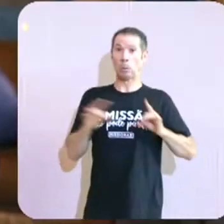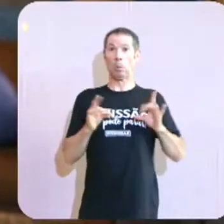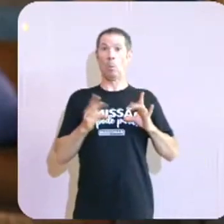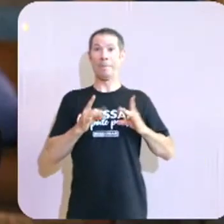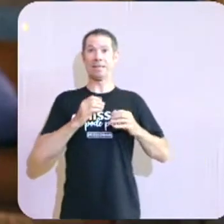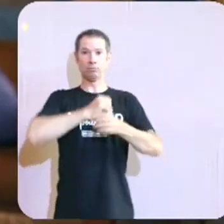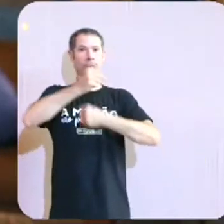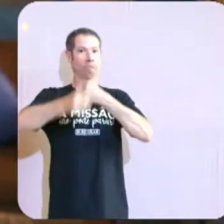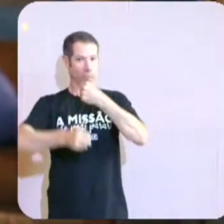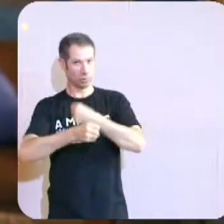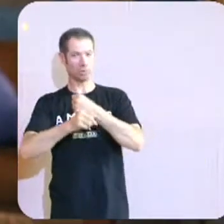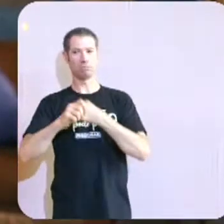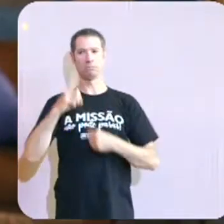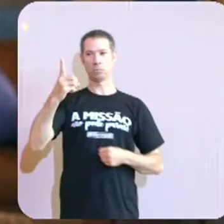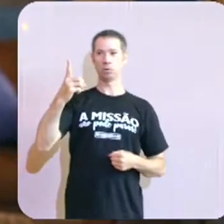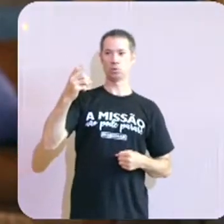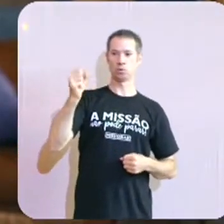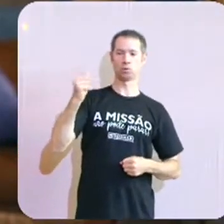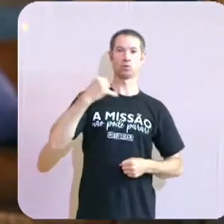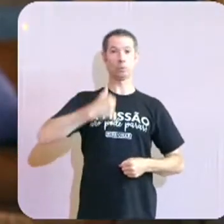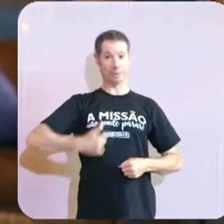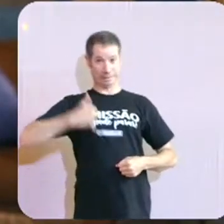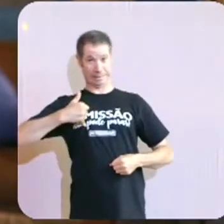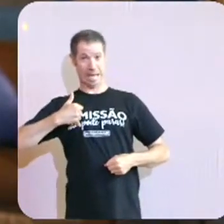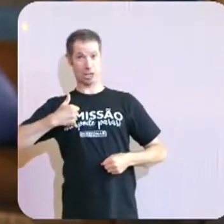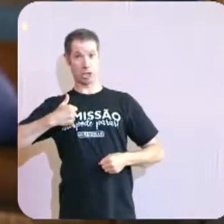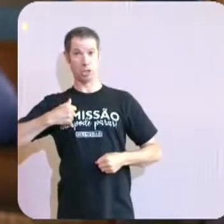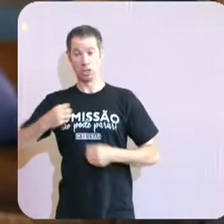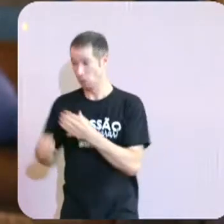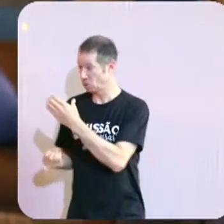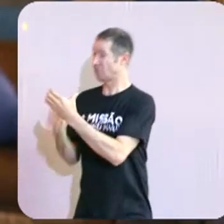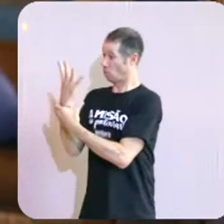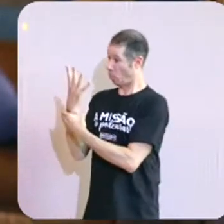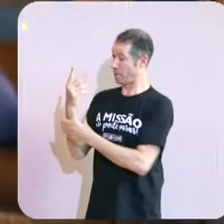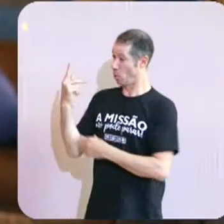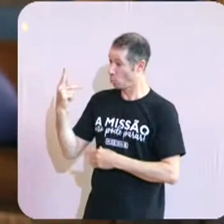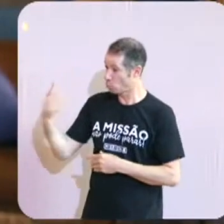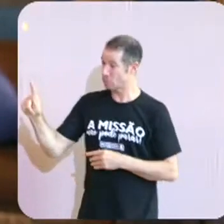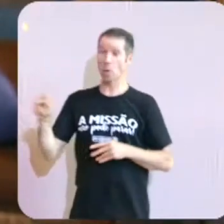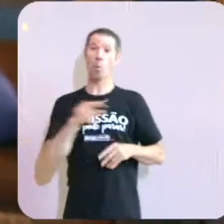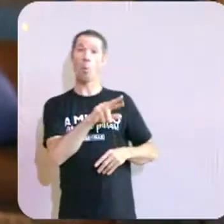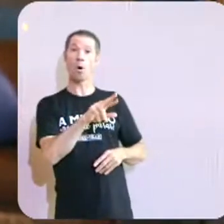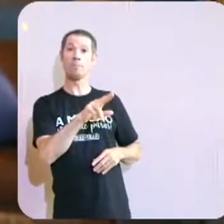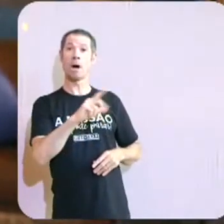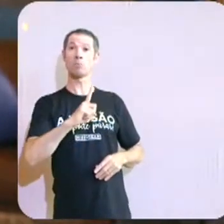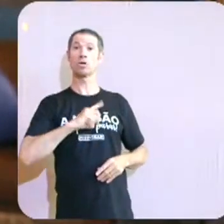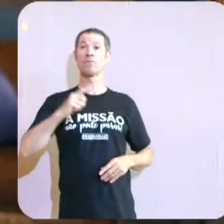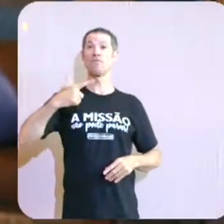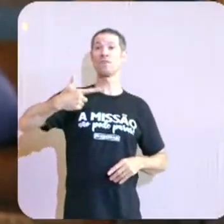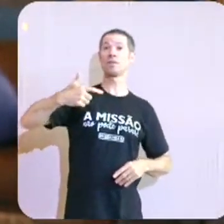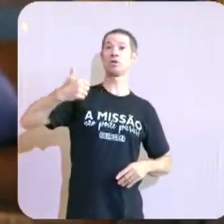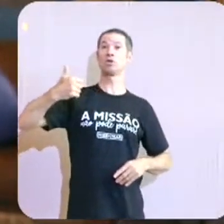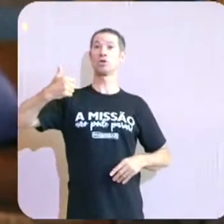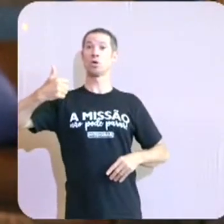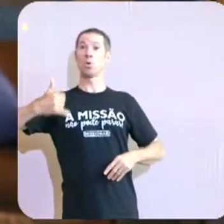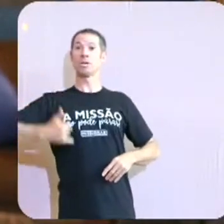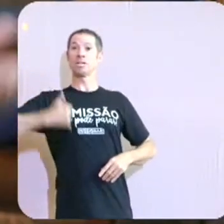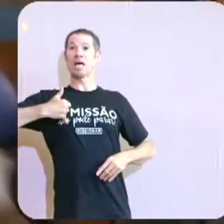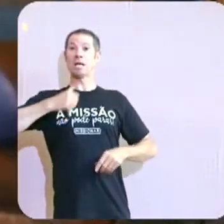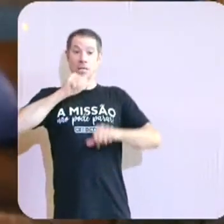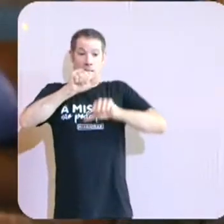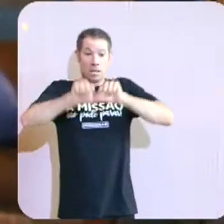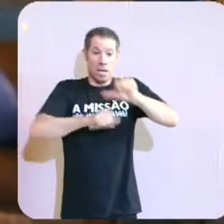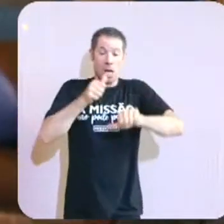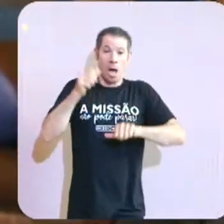se passaram. Quando ele tinha 18 anos de idade, ele acabou por descobrir que o seu irmão, que tinha 21 anos de idade, tinha se